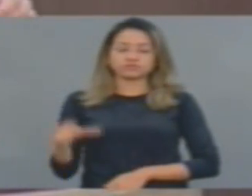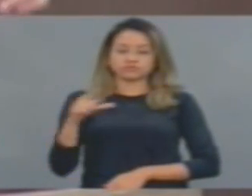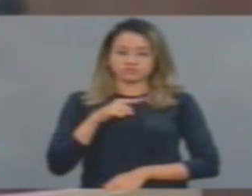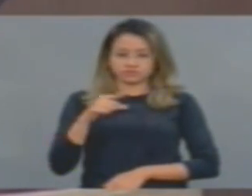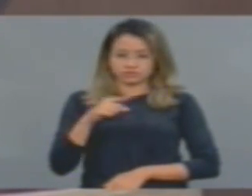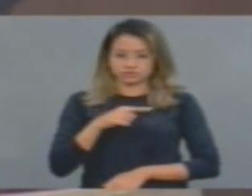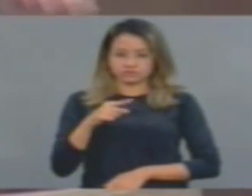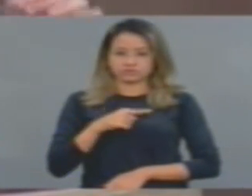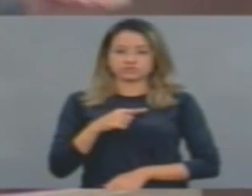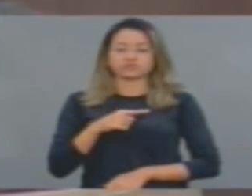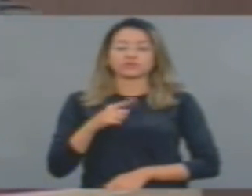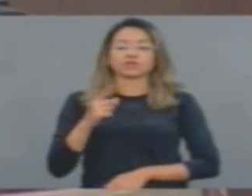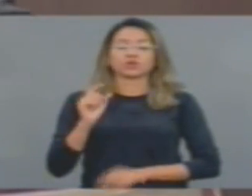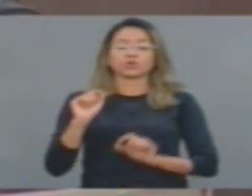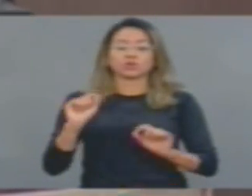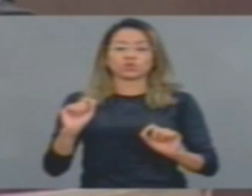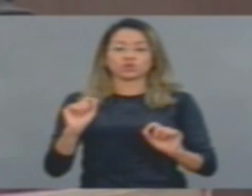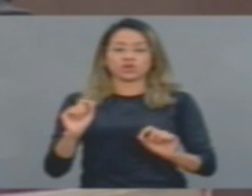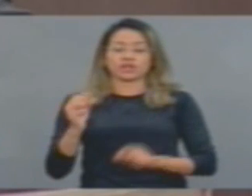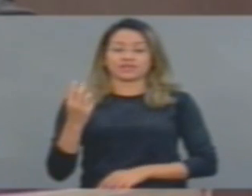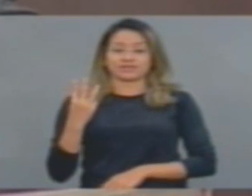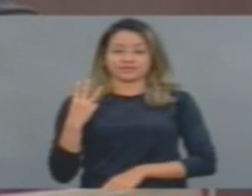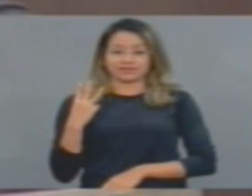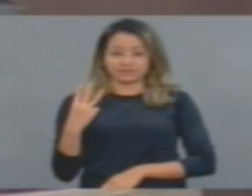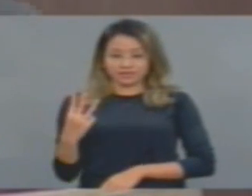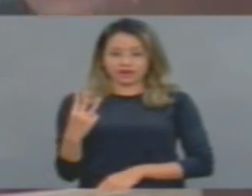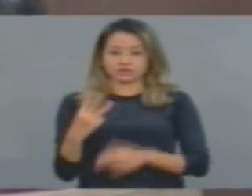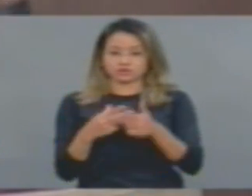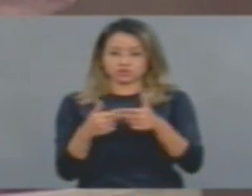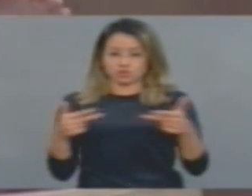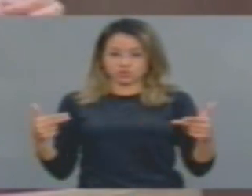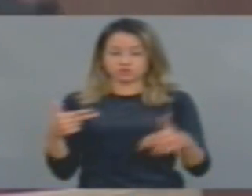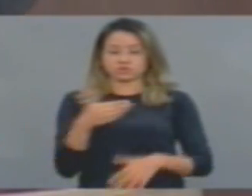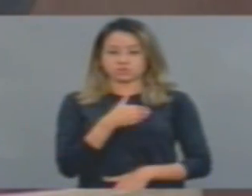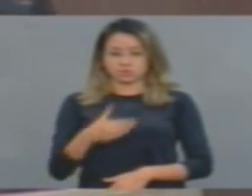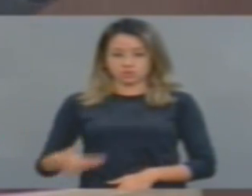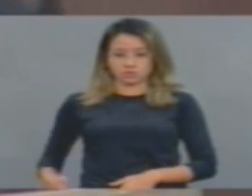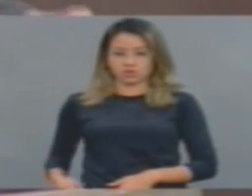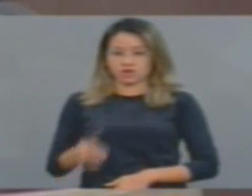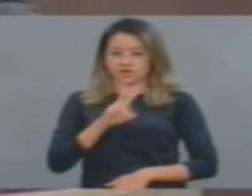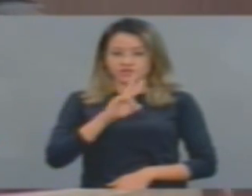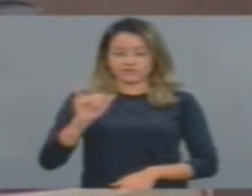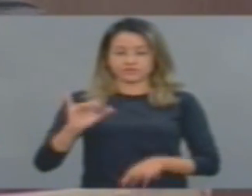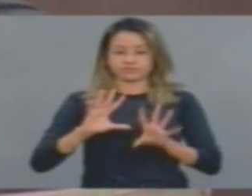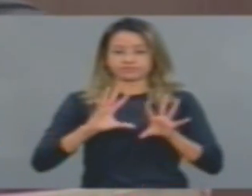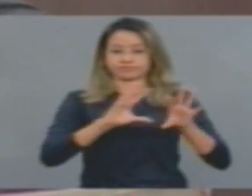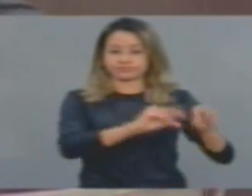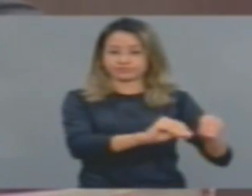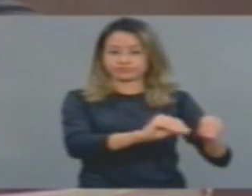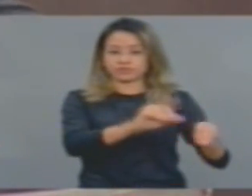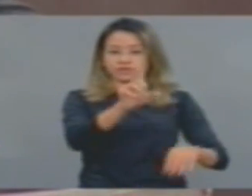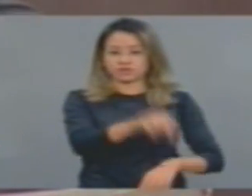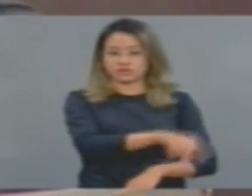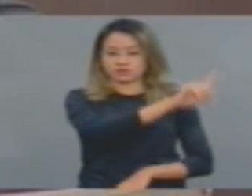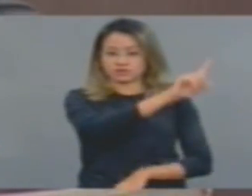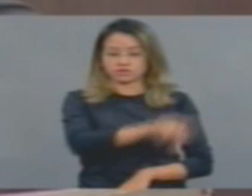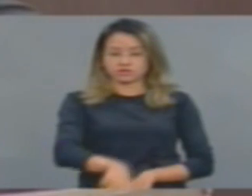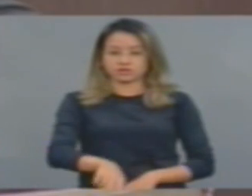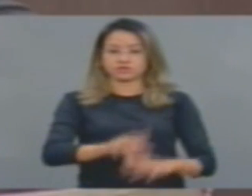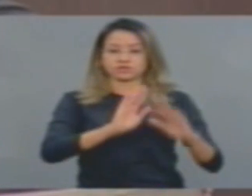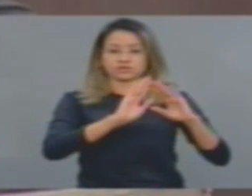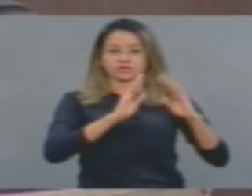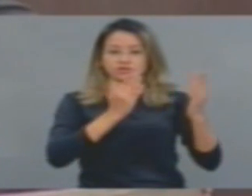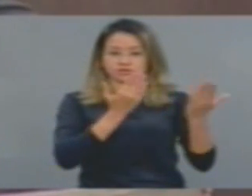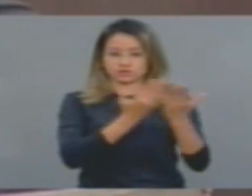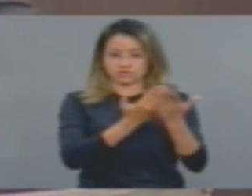Existem 3 ações civis públicas requisitando a interdição de unidades